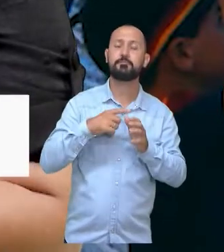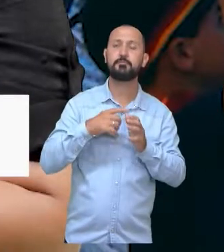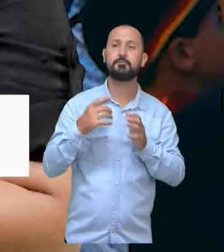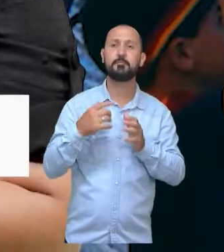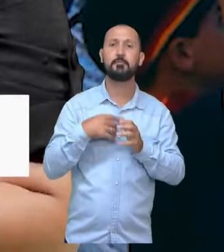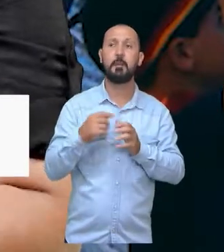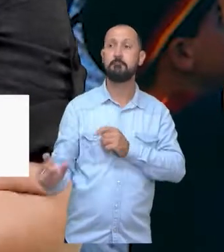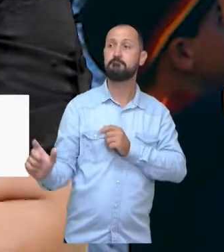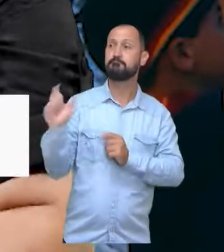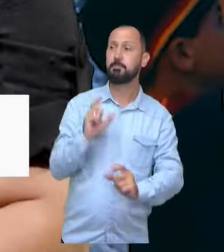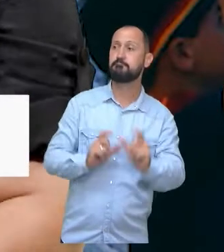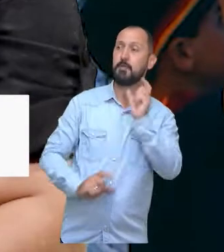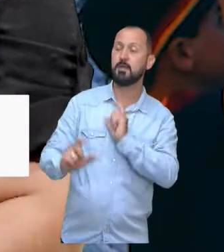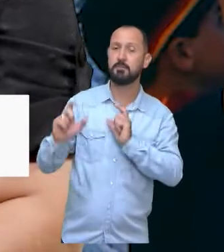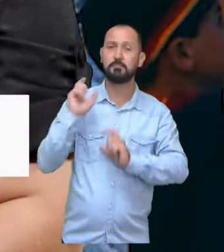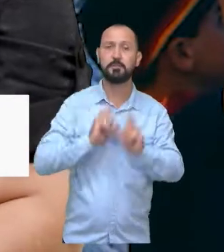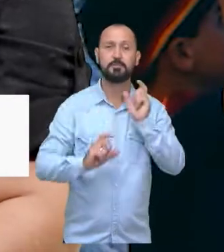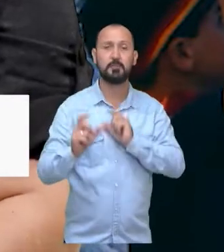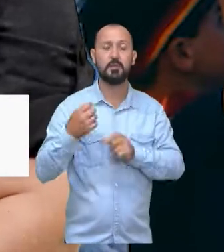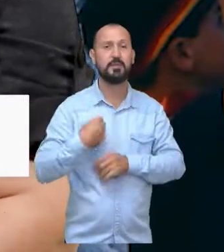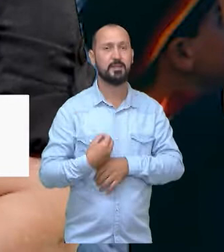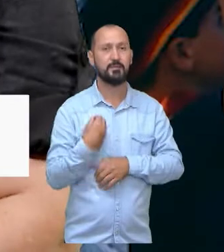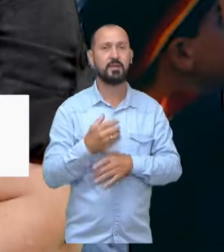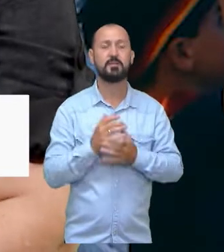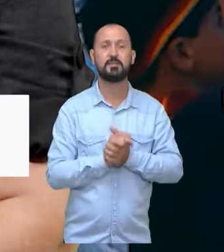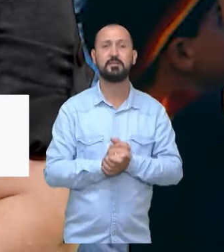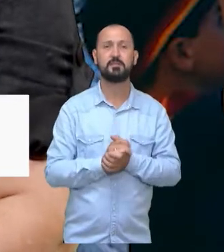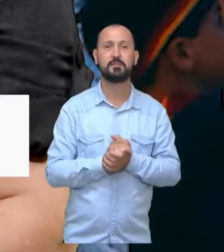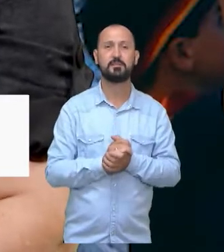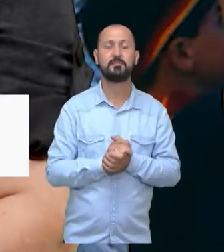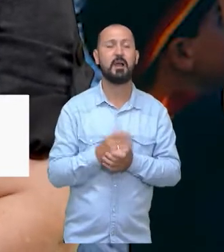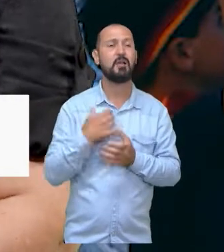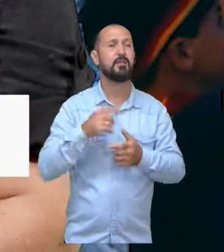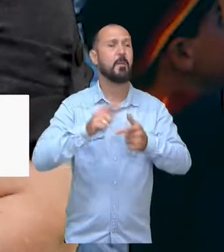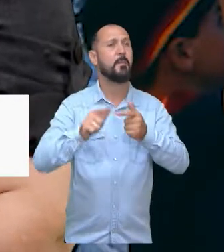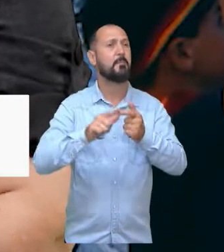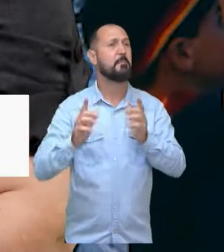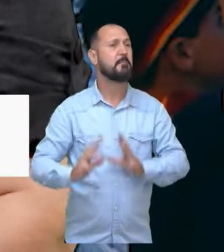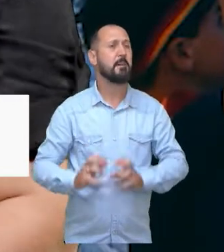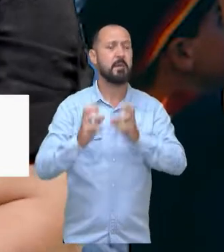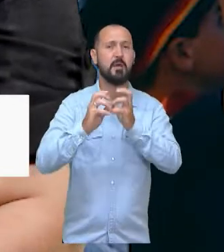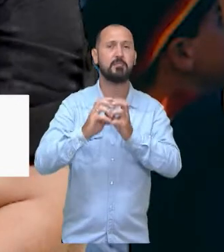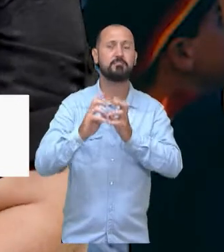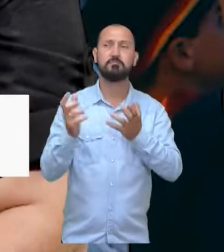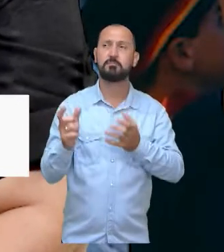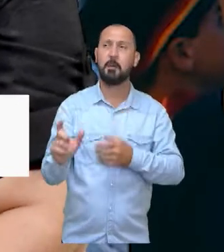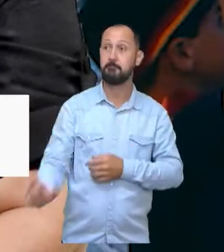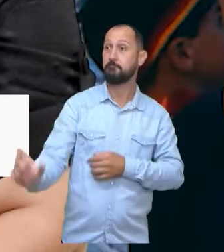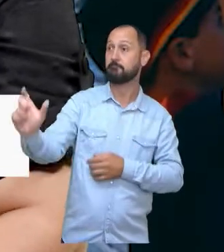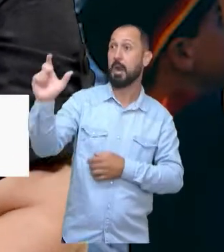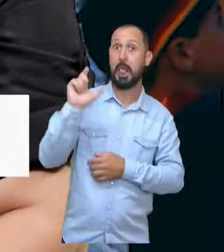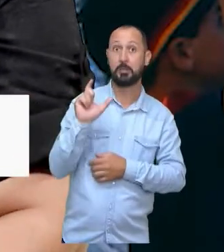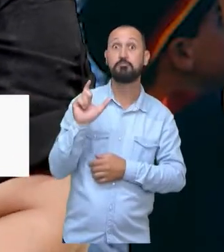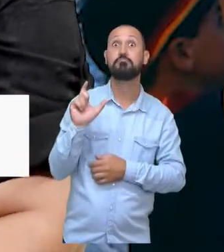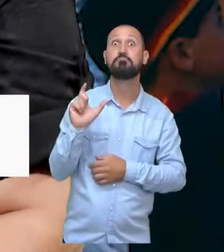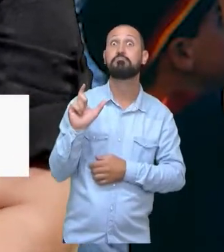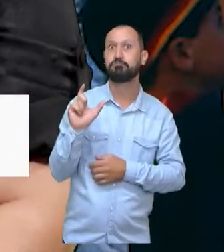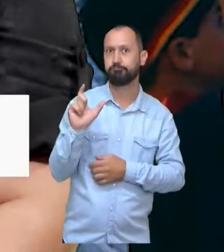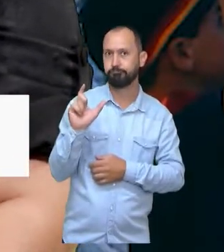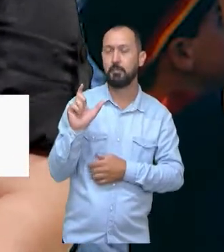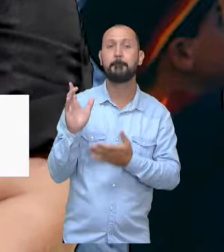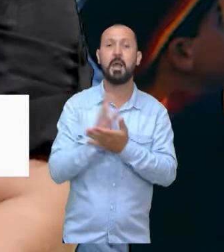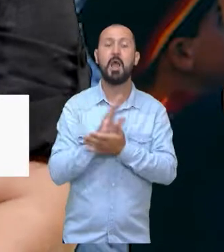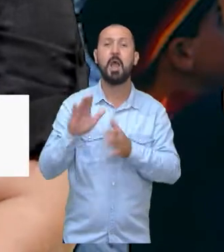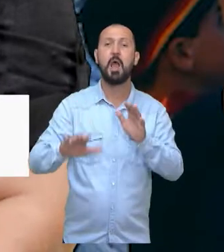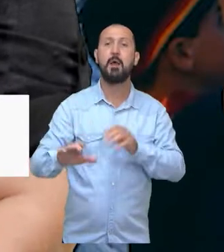vezes a gente é xingado por alguma situação da vida, né? Enfim, um desentendimento e alguém recebe um xingamento.